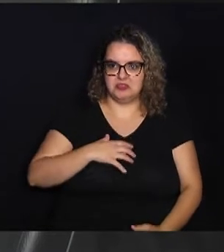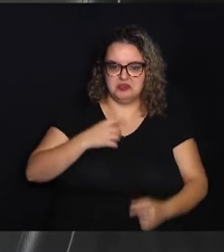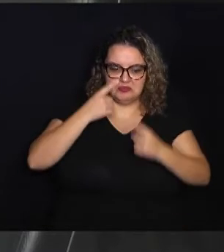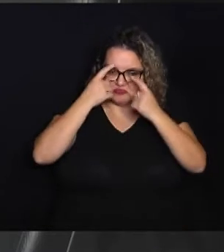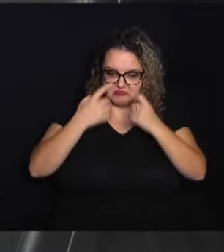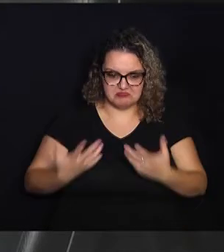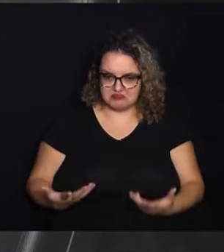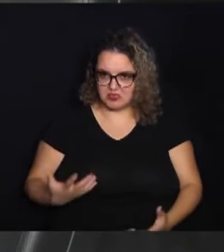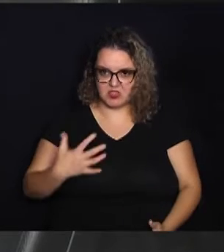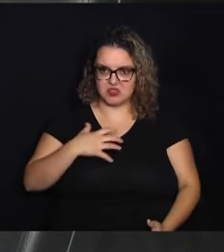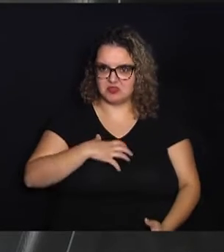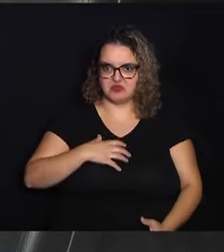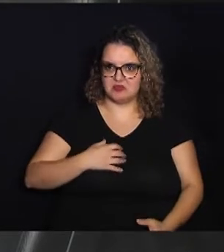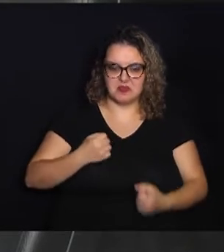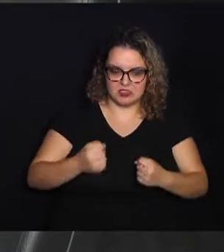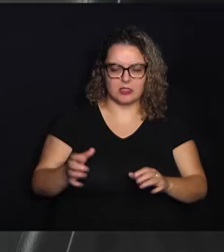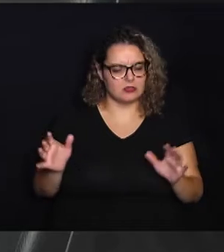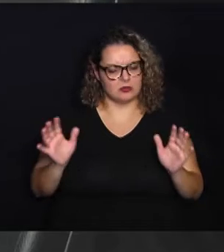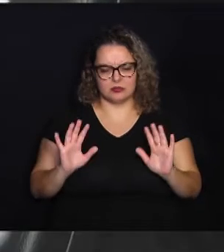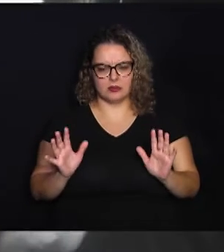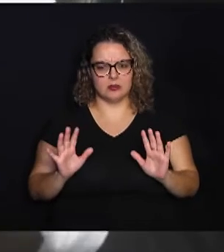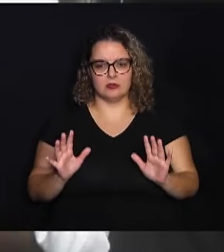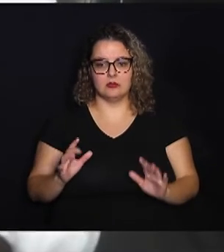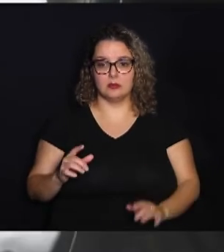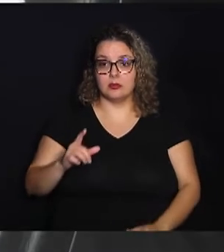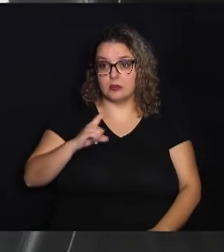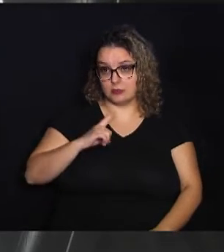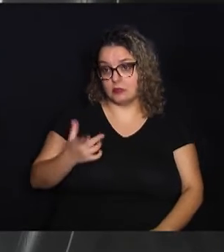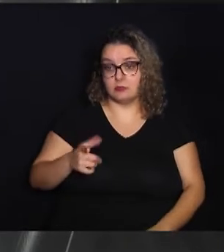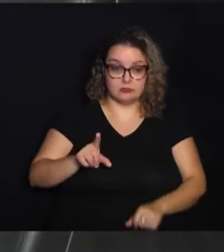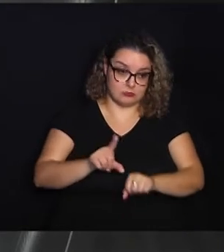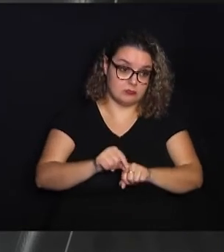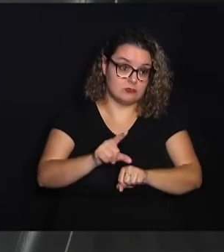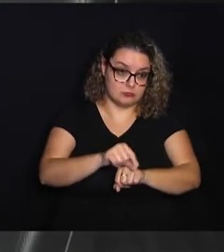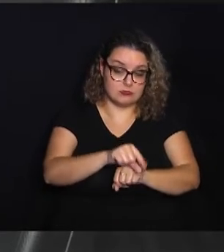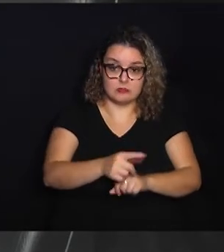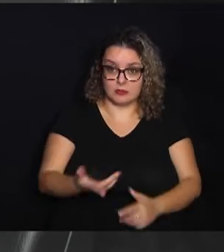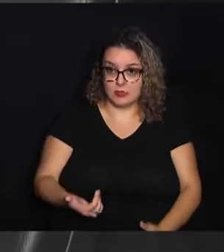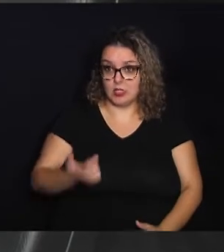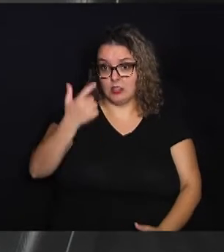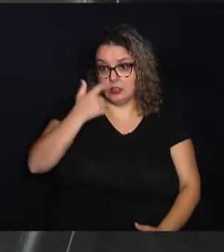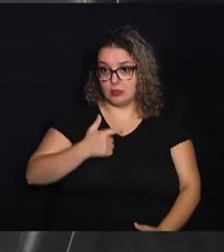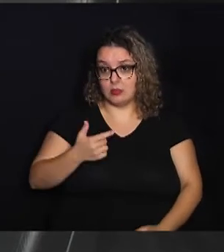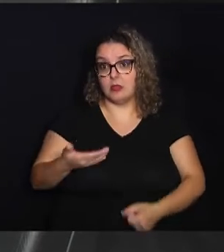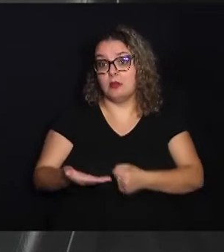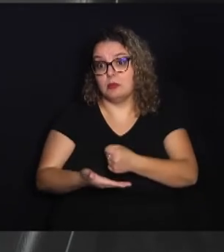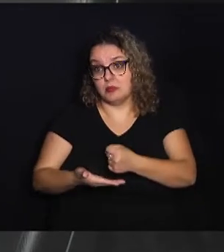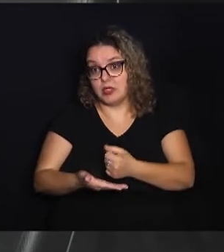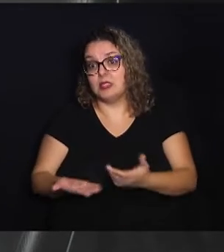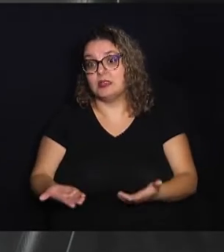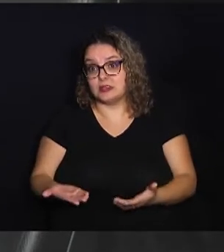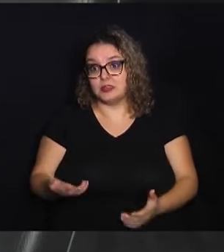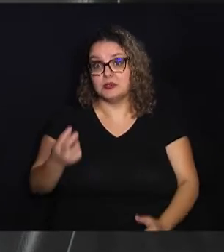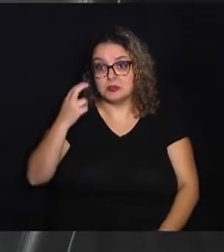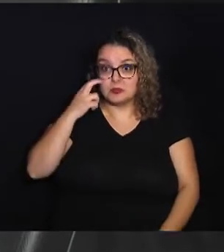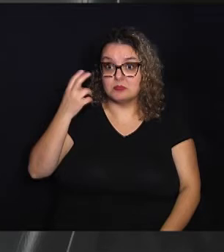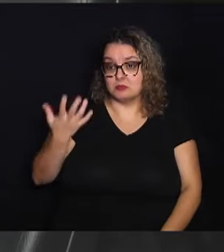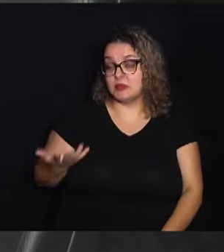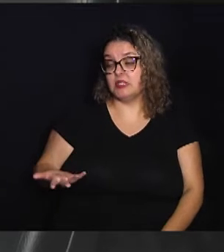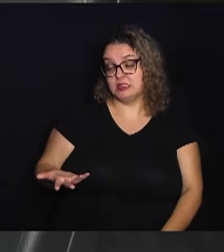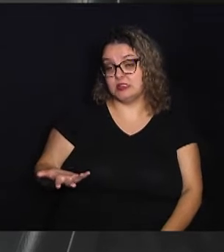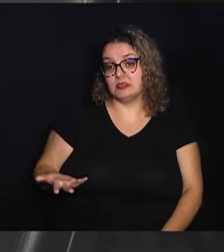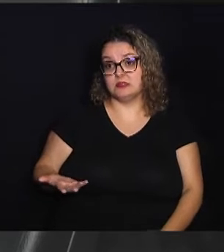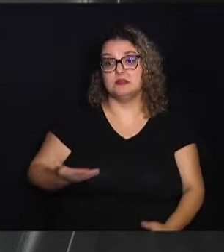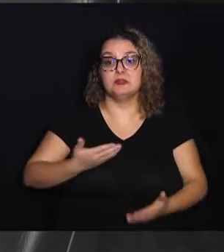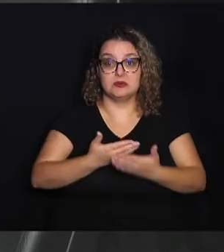violenta, de uma forma agressiva. Eu tenho argumentos, né? Eu sou uma pessoa minimamente inteligente, né?